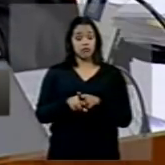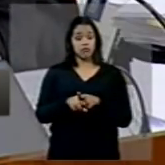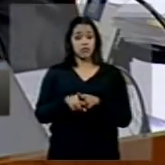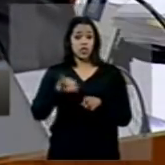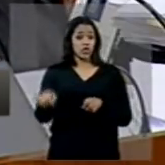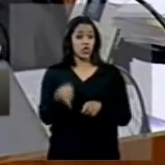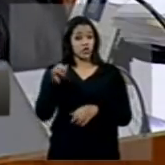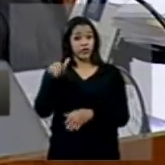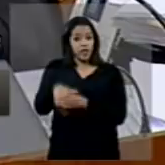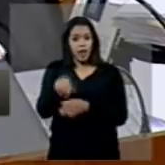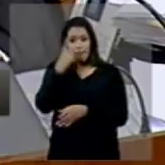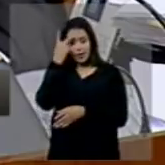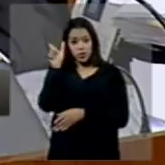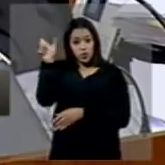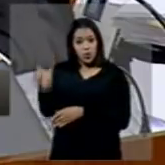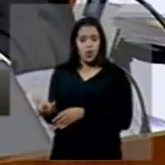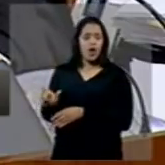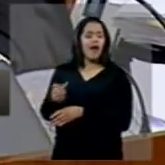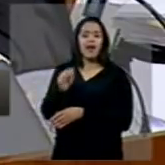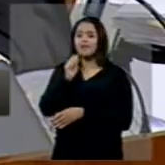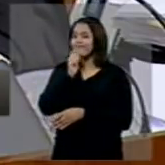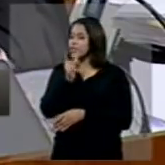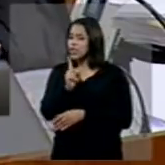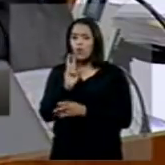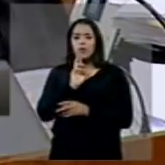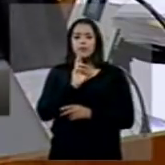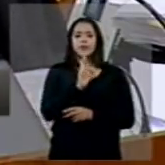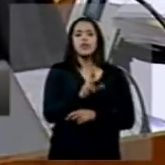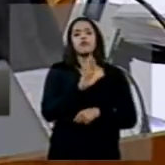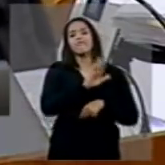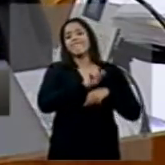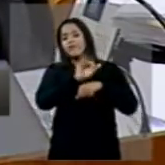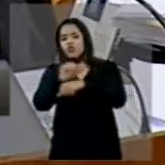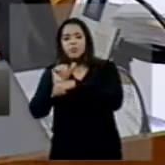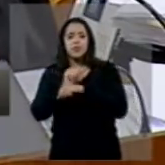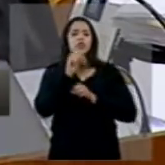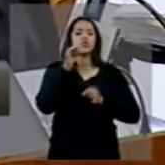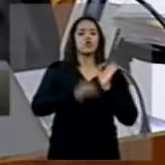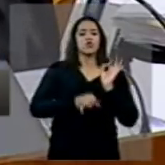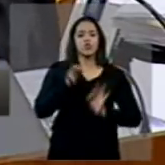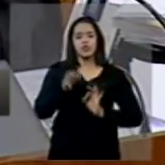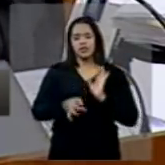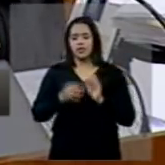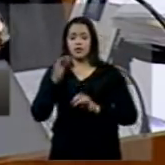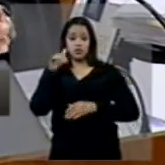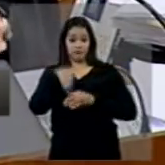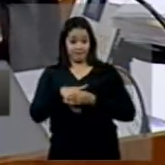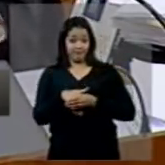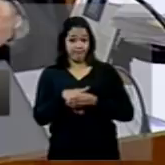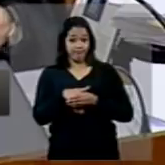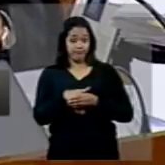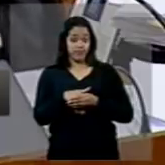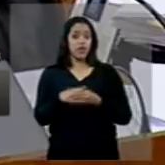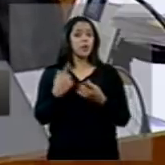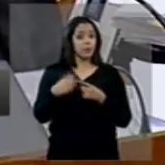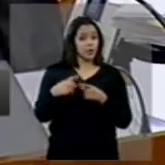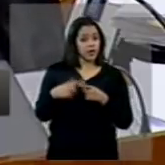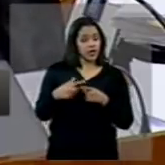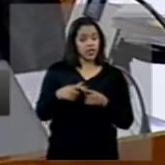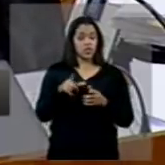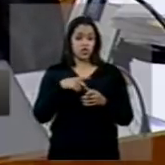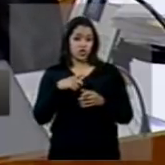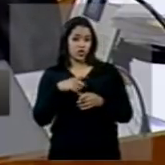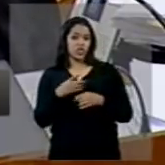daqueles que não responderam ao chamamento da Justiça Eleitoral para um recadastramento, em virtude da previsão